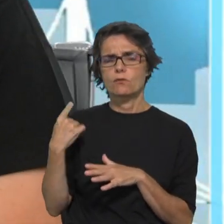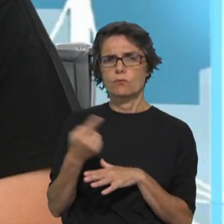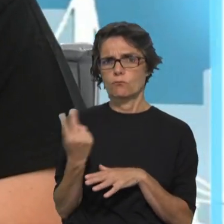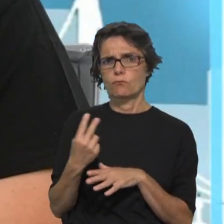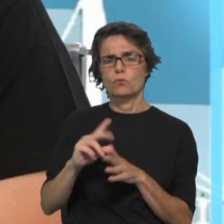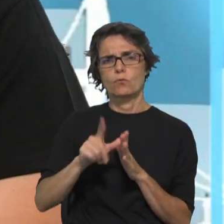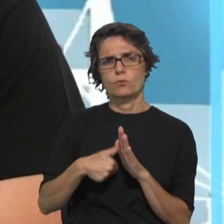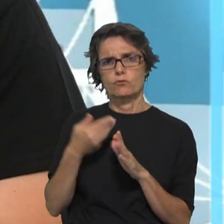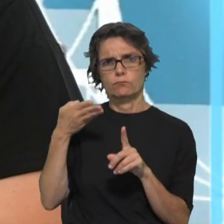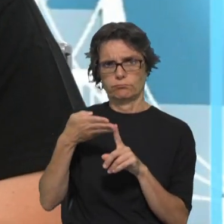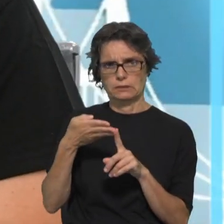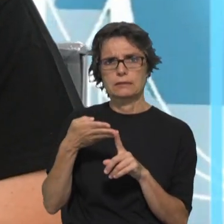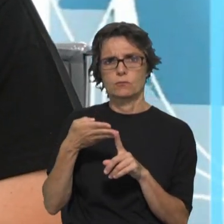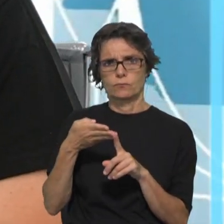missionário